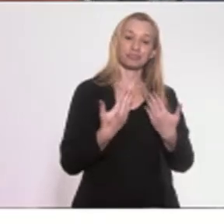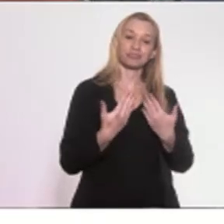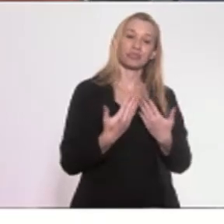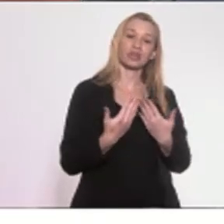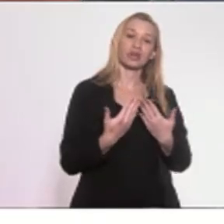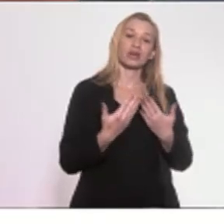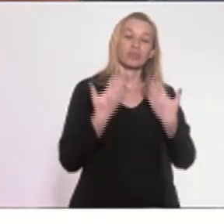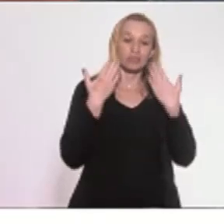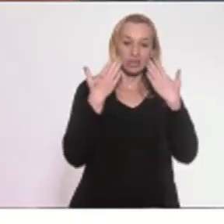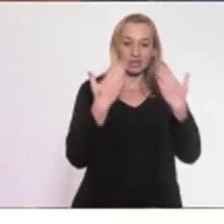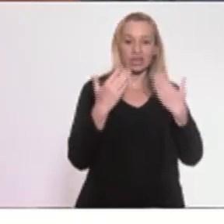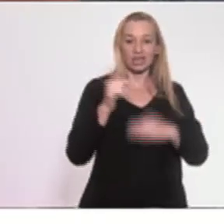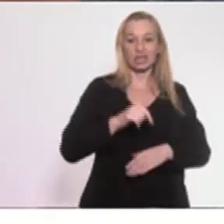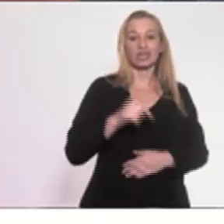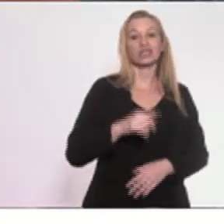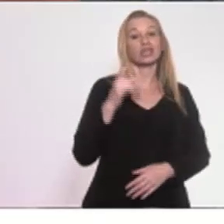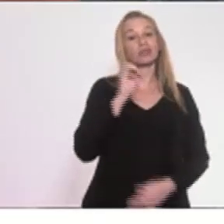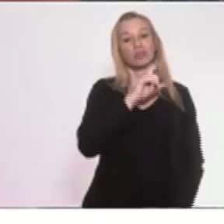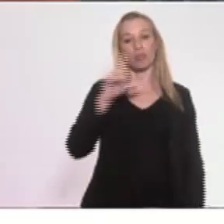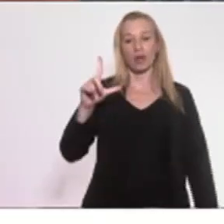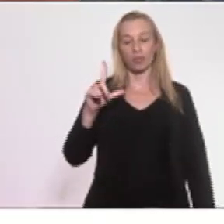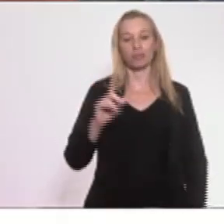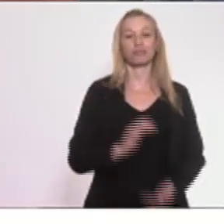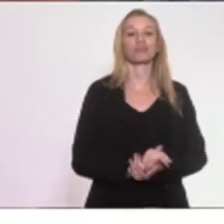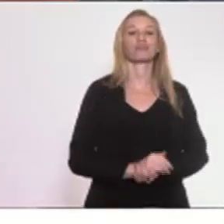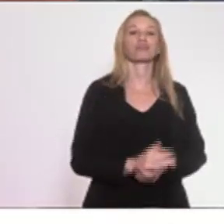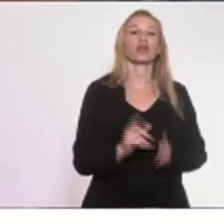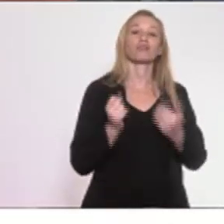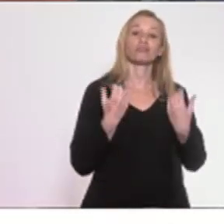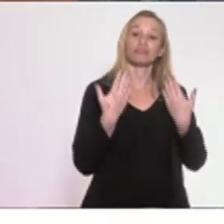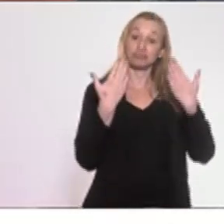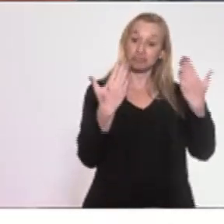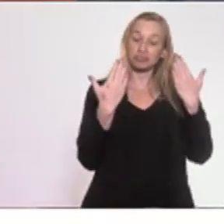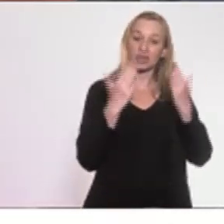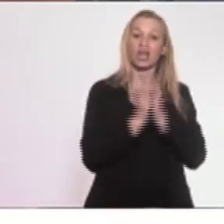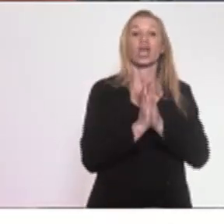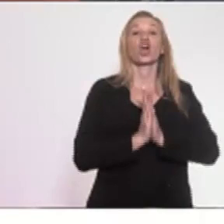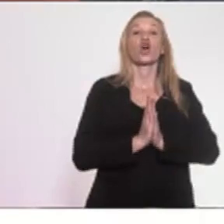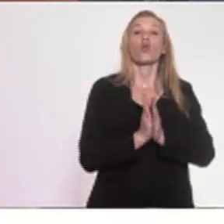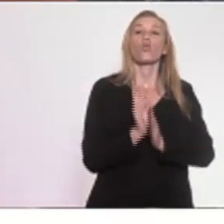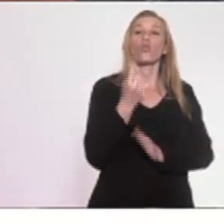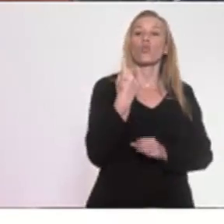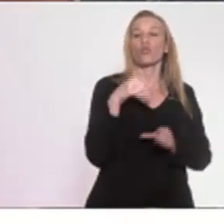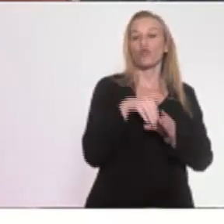Viu, deputado Pobel? Vou apresentar aqui um voto